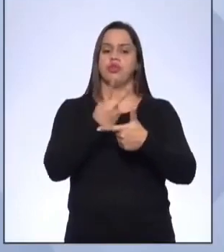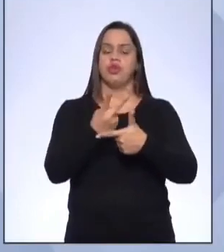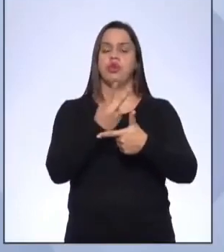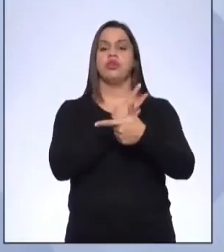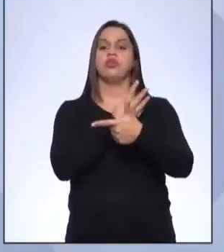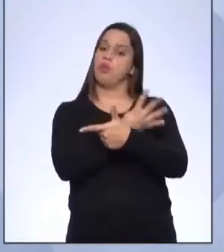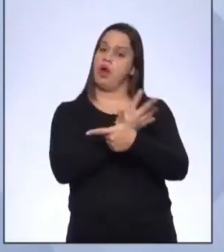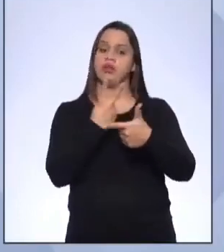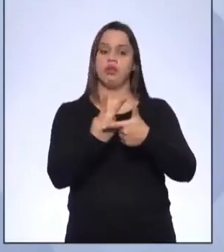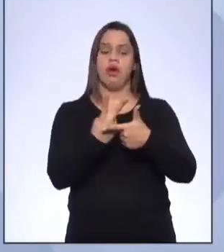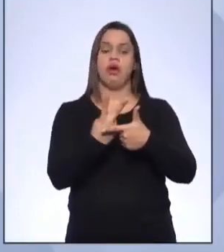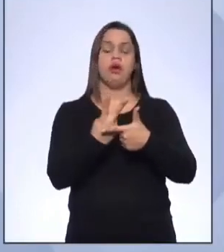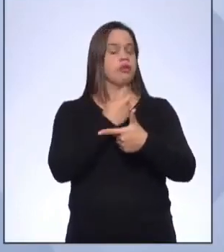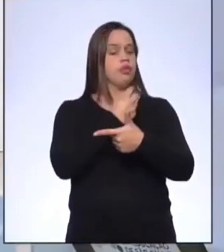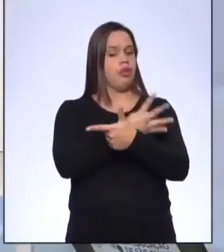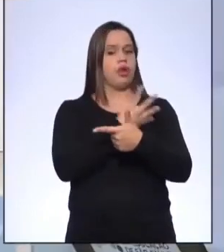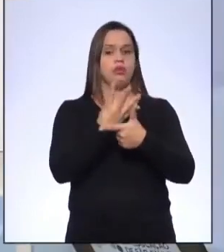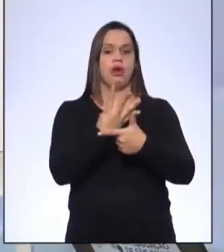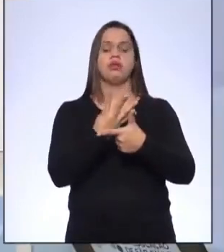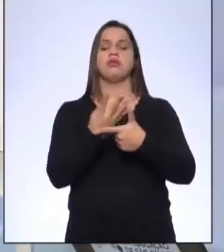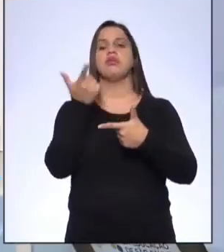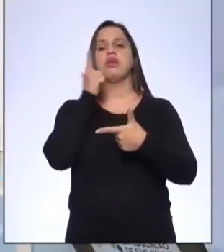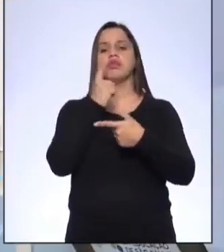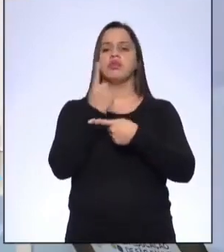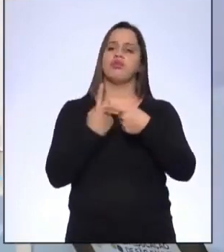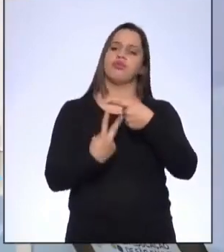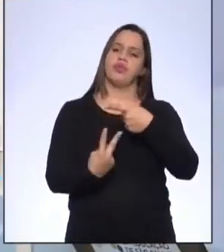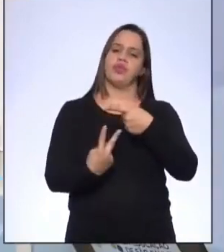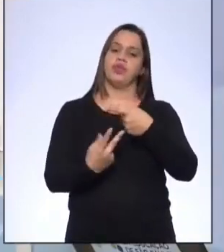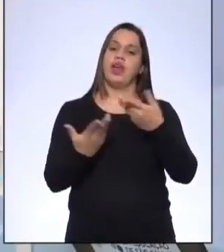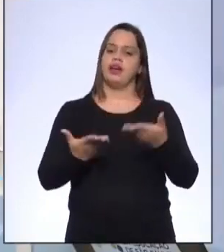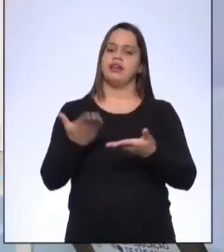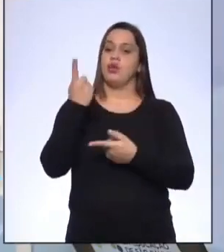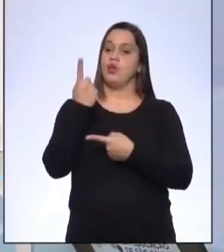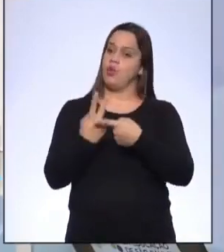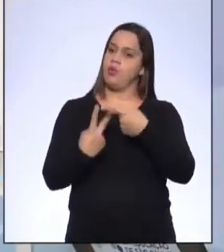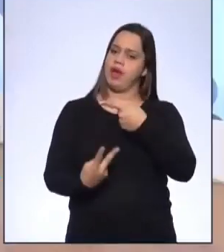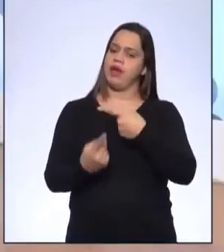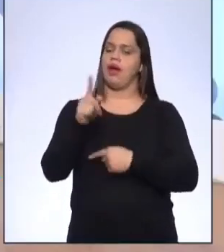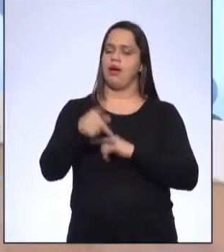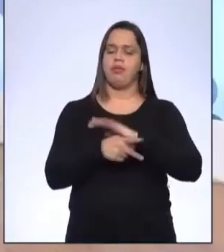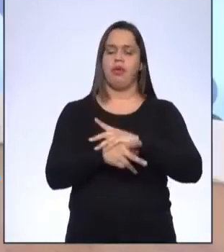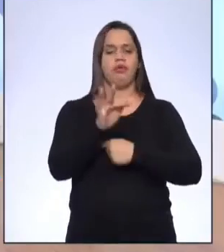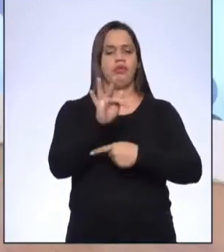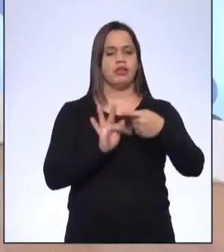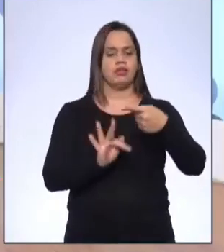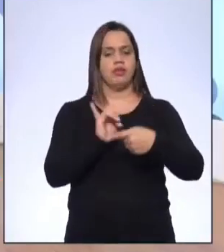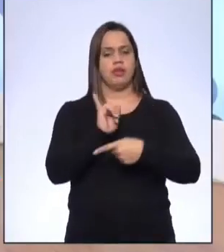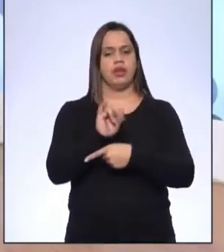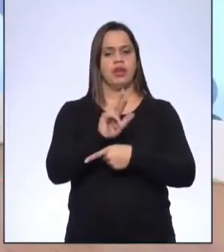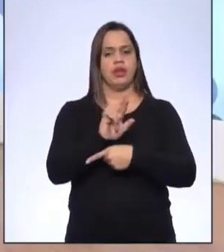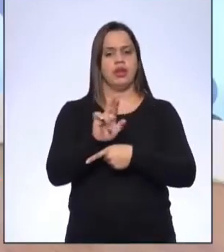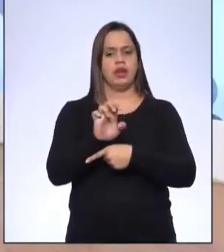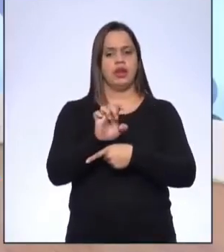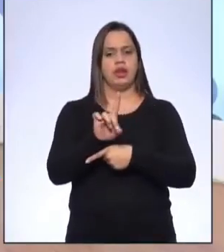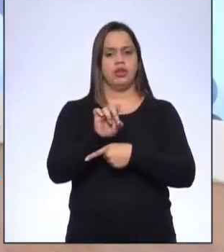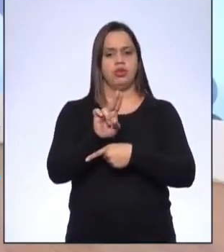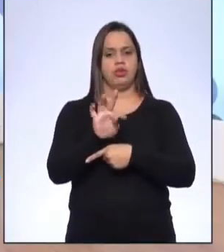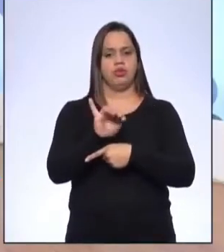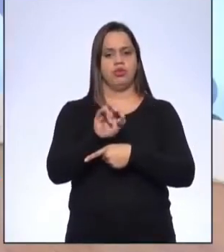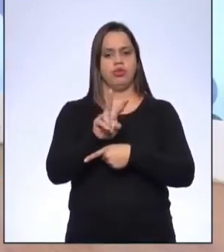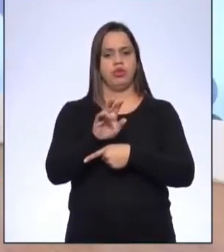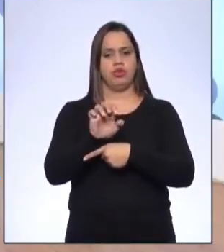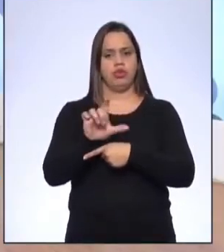meio. Neste ponto aqui, a fração é irredutível. Tudo bem? Sim. Agora, Osmar, se eu te colocar uma situação